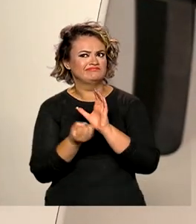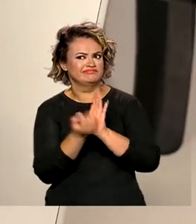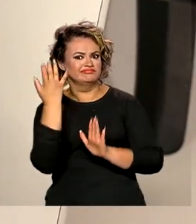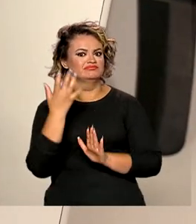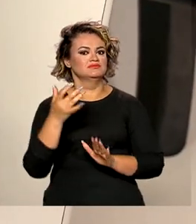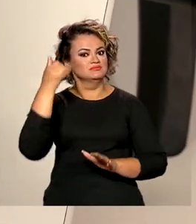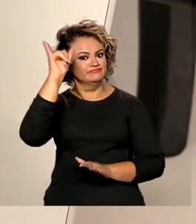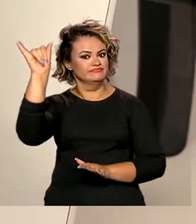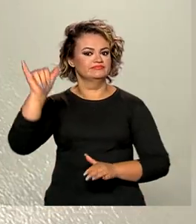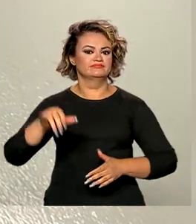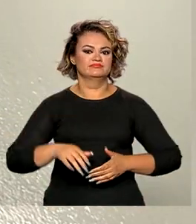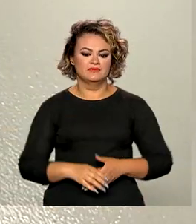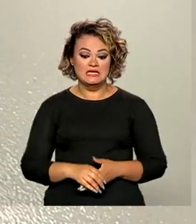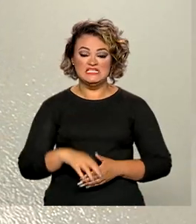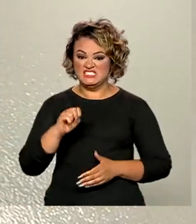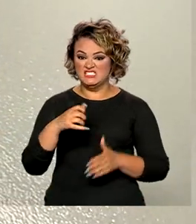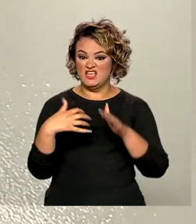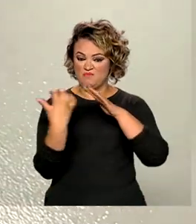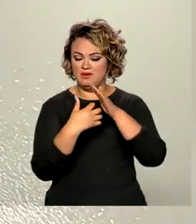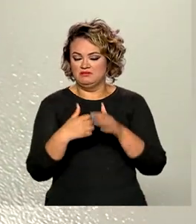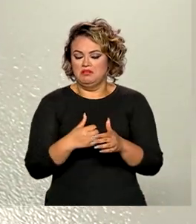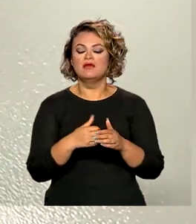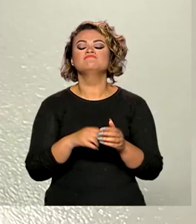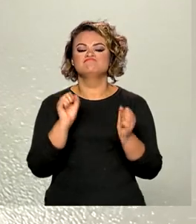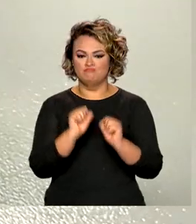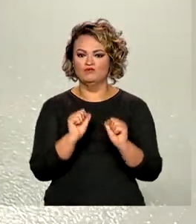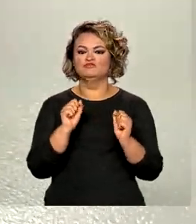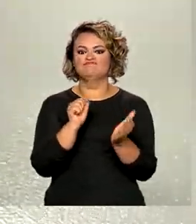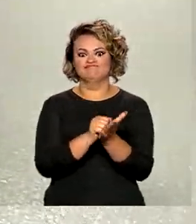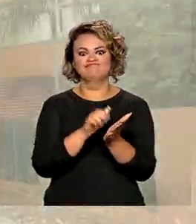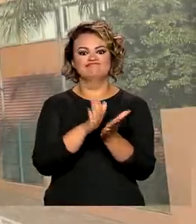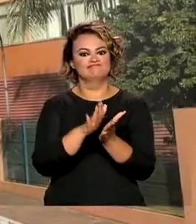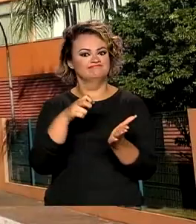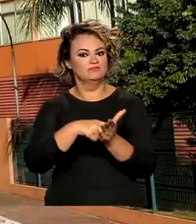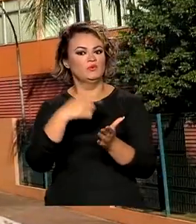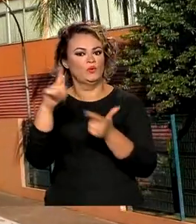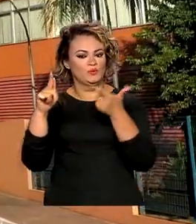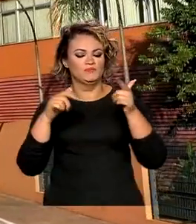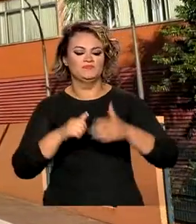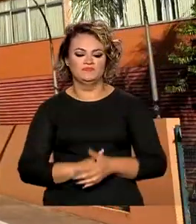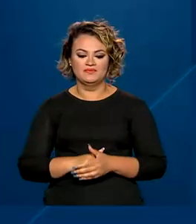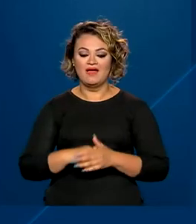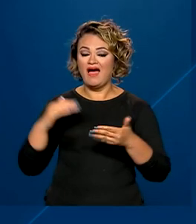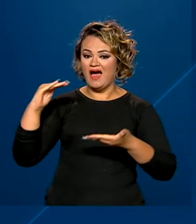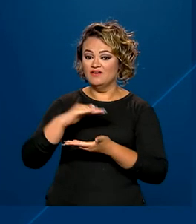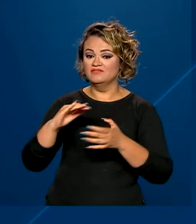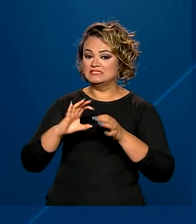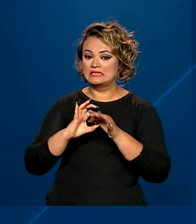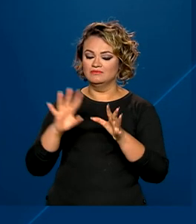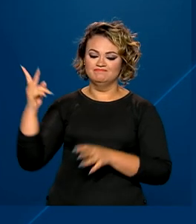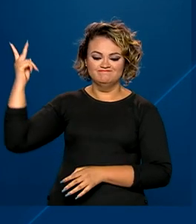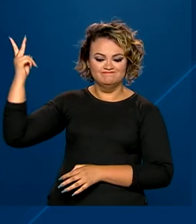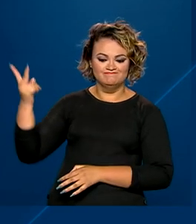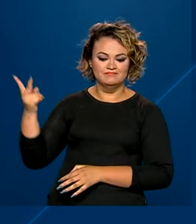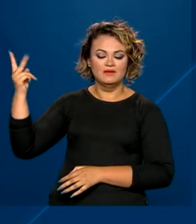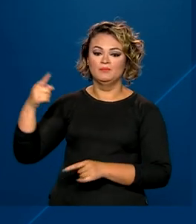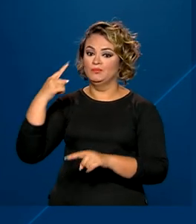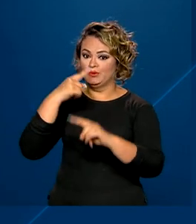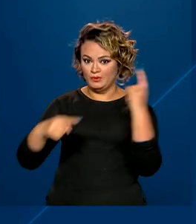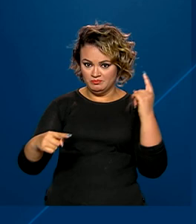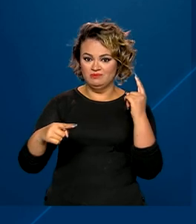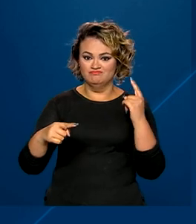abusivas e empresas poderão sofrer punições Anvisa proíbe venda de dois lotes de